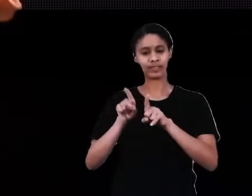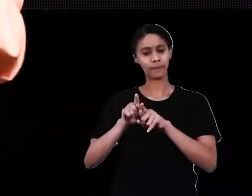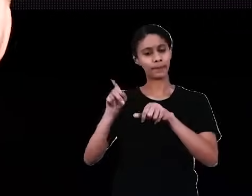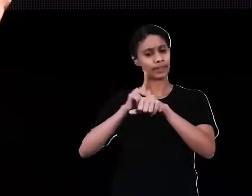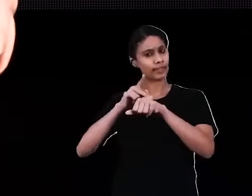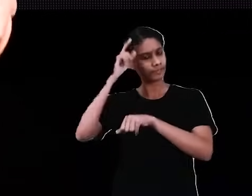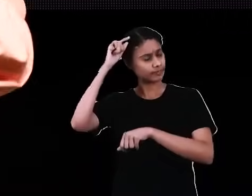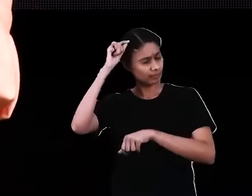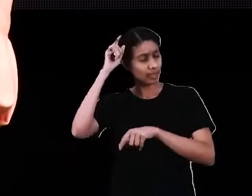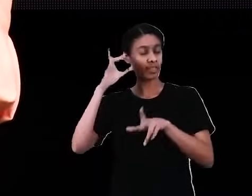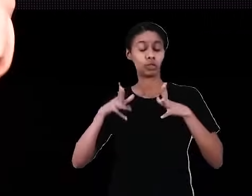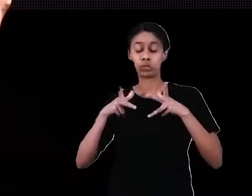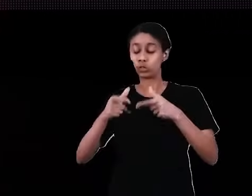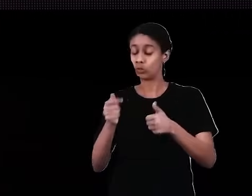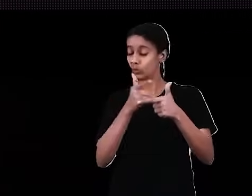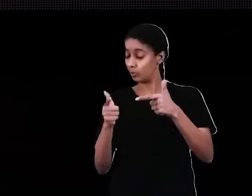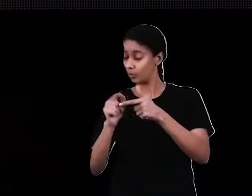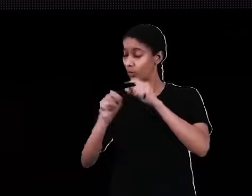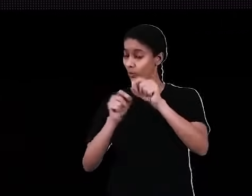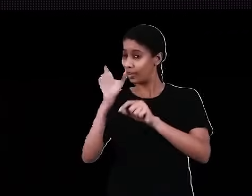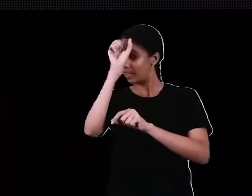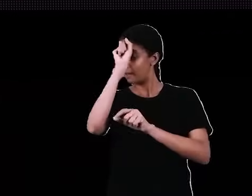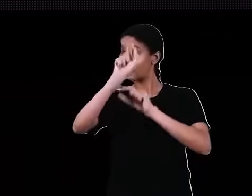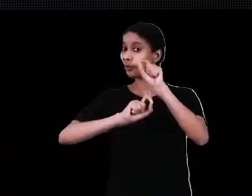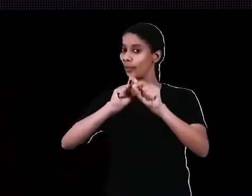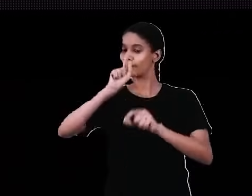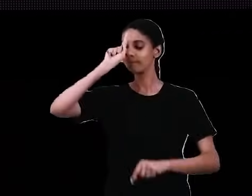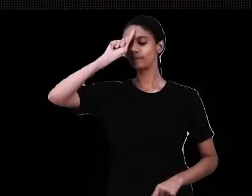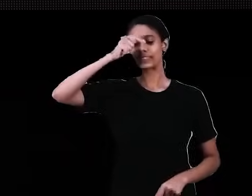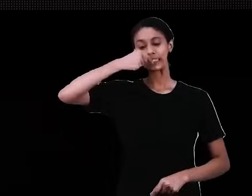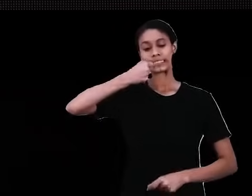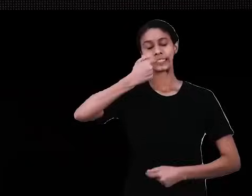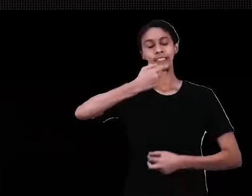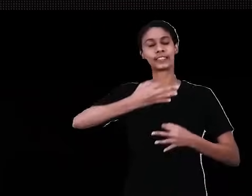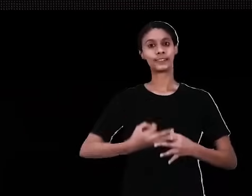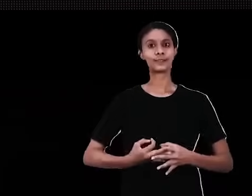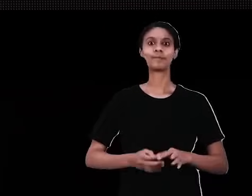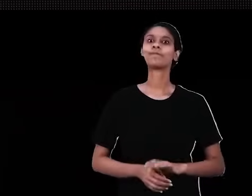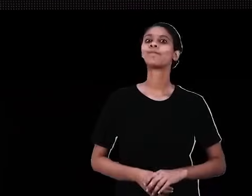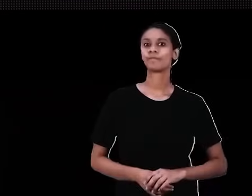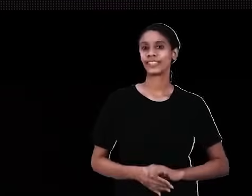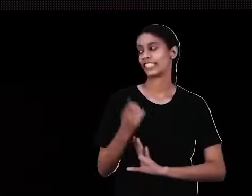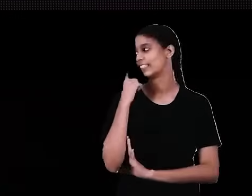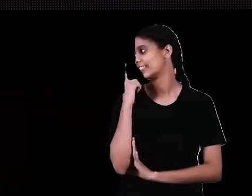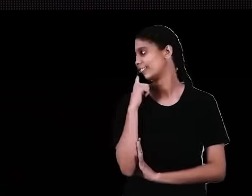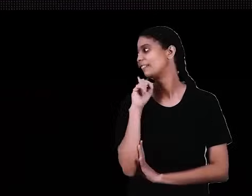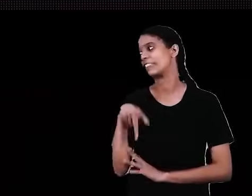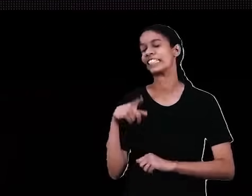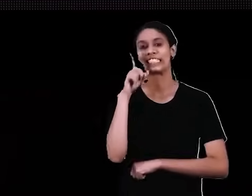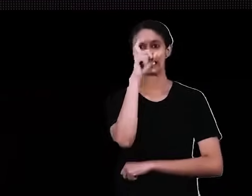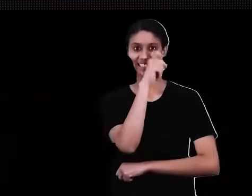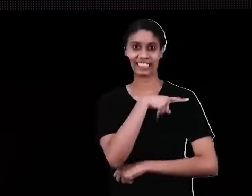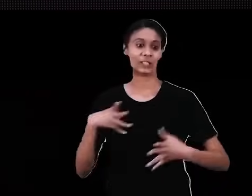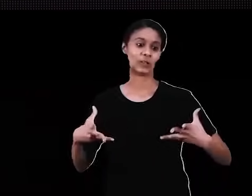Pensa numa pedra no sapato de toda mulher. Aprender a dominar a si mesma. Eita, viu como é pedra?